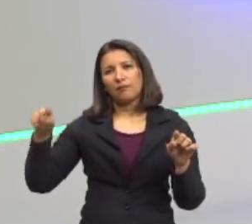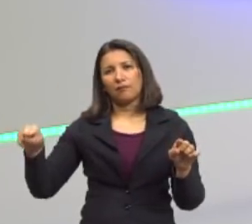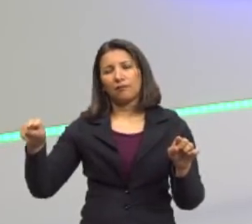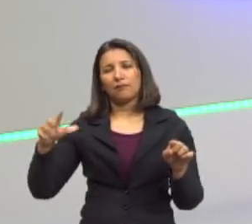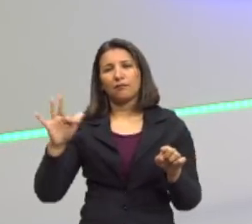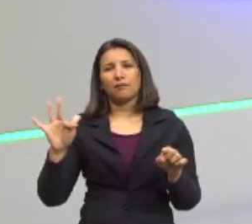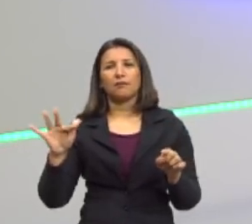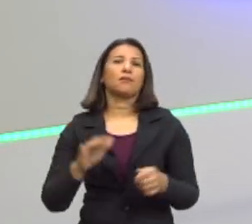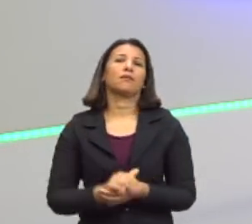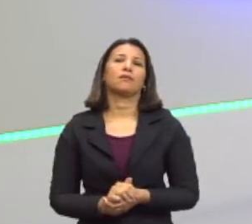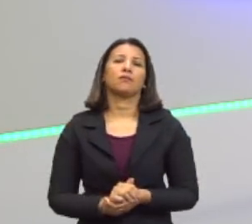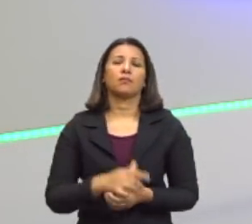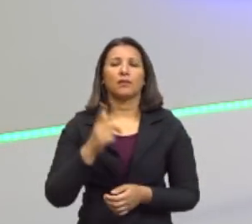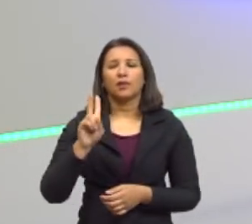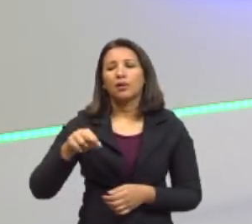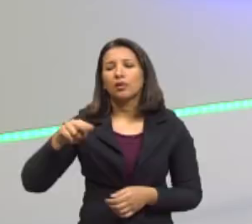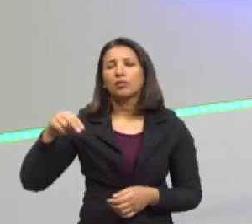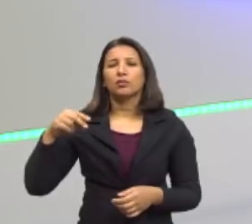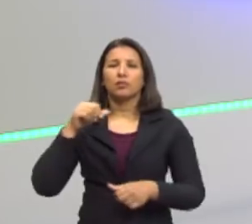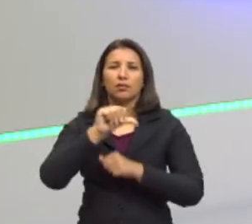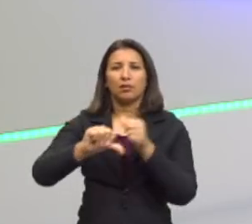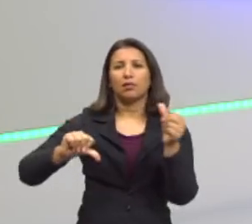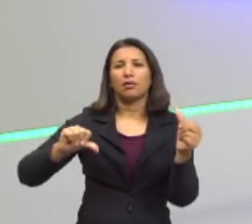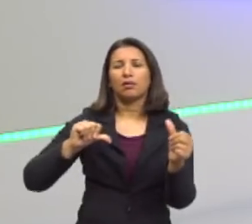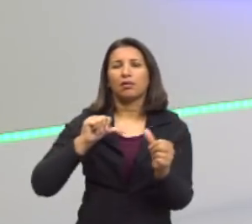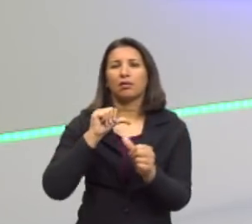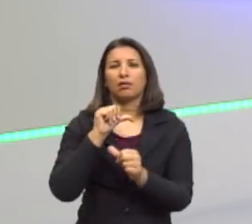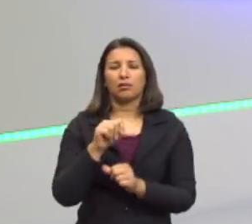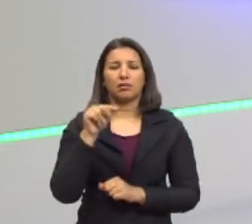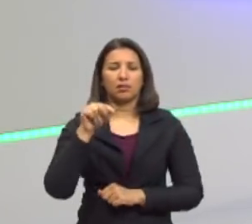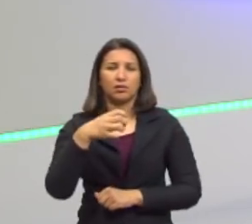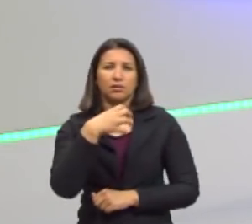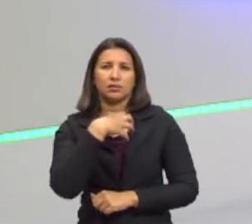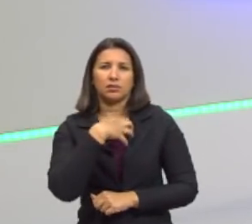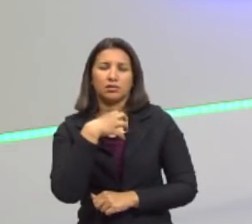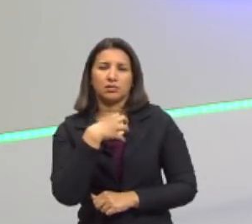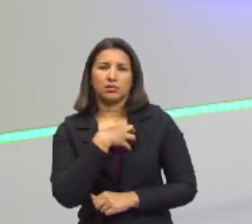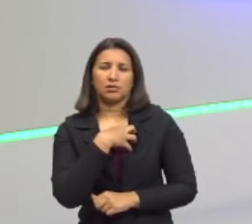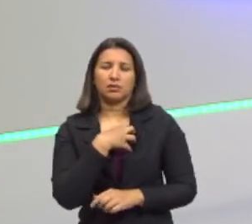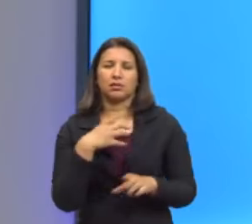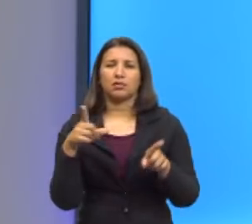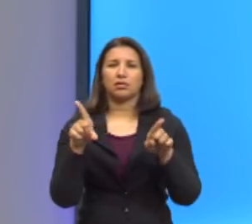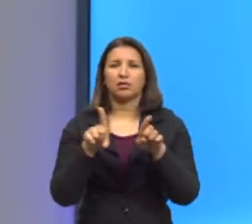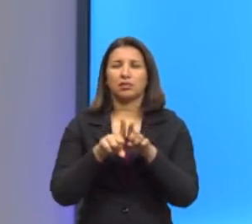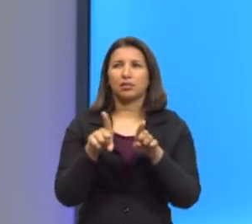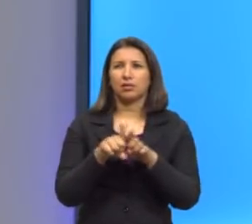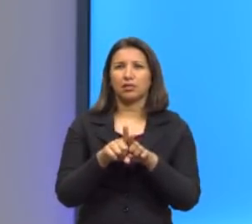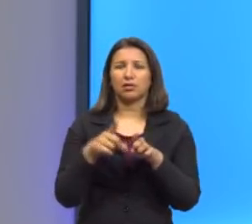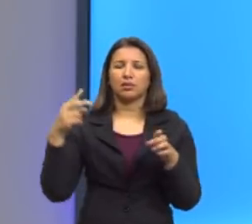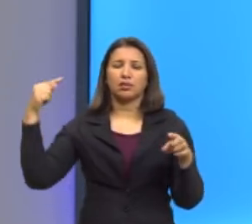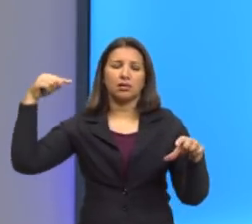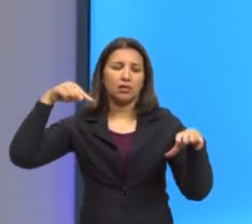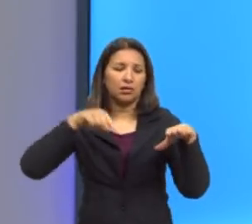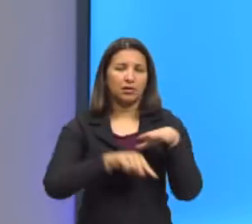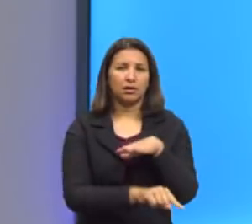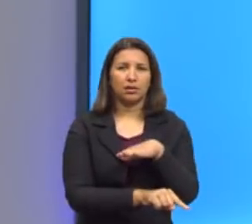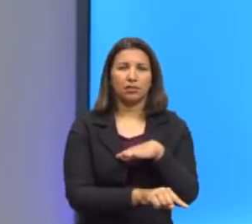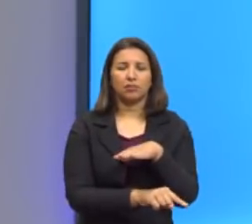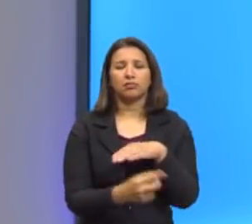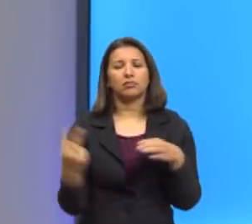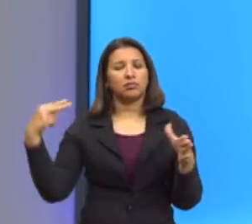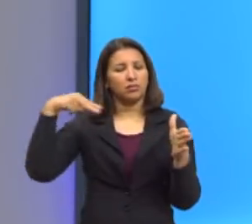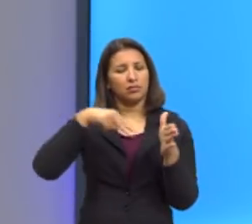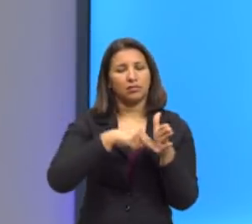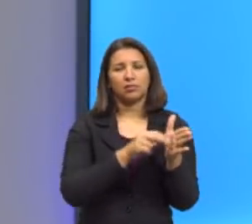não muda nunca, né? Nesses sentidos, nem na refração e nem na reflexão,